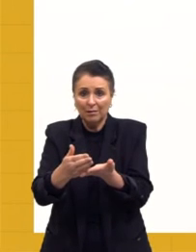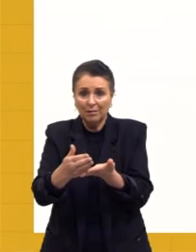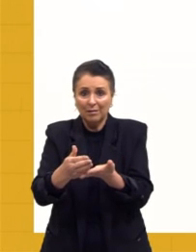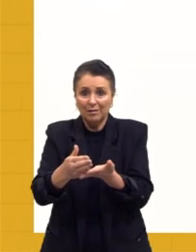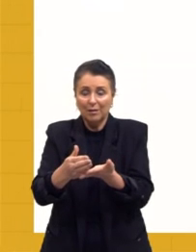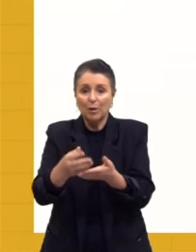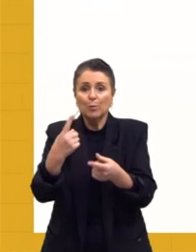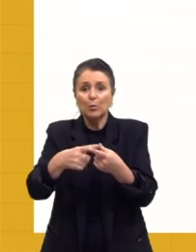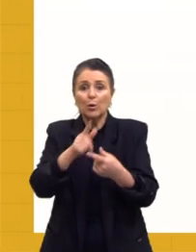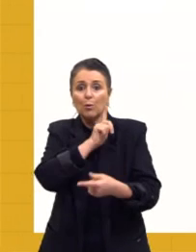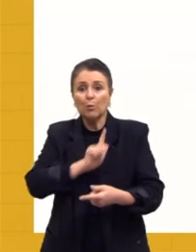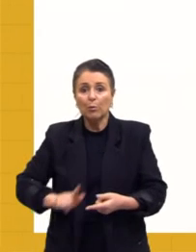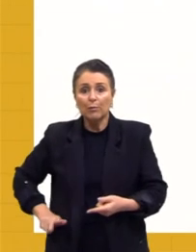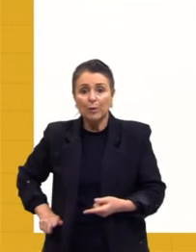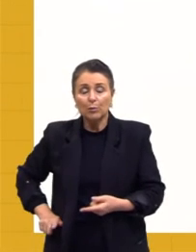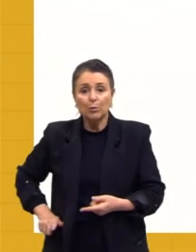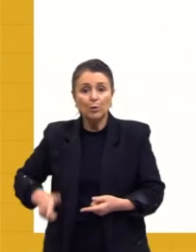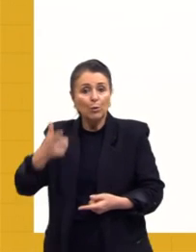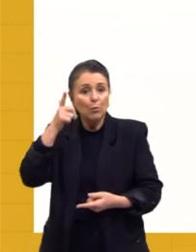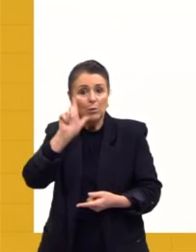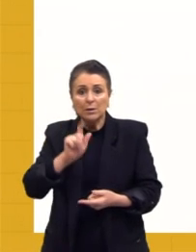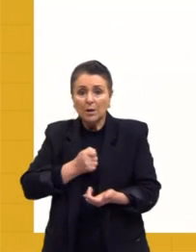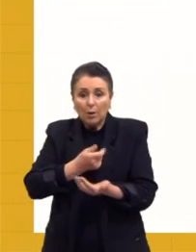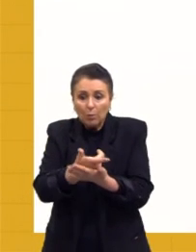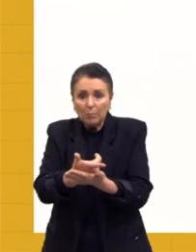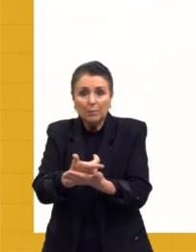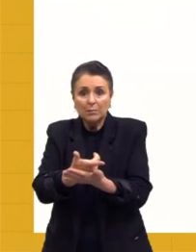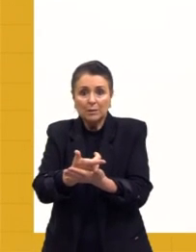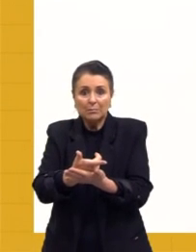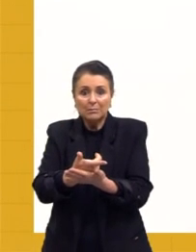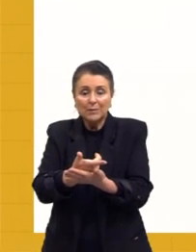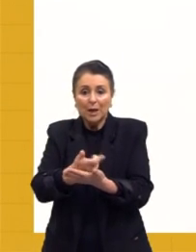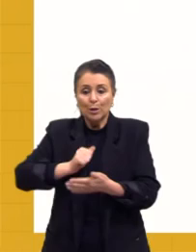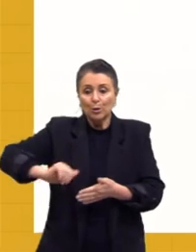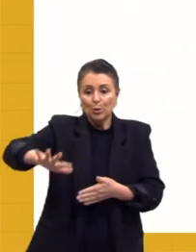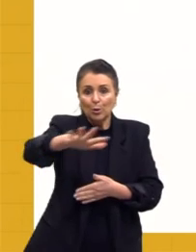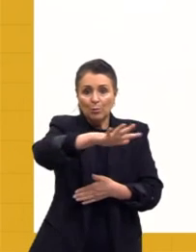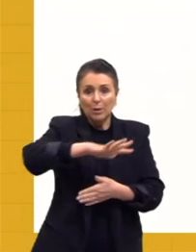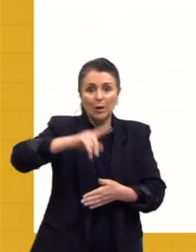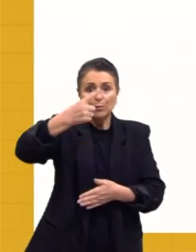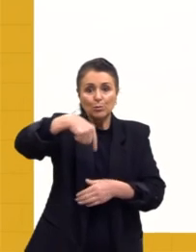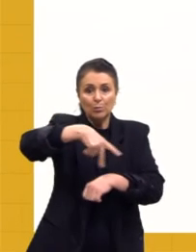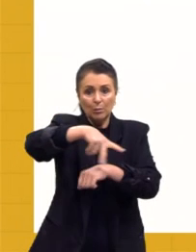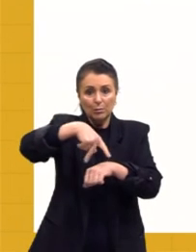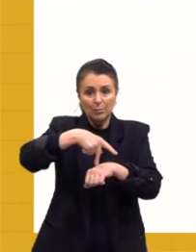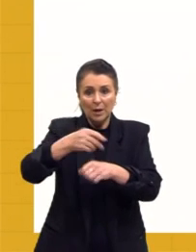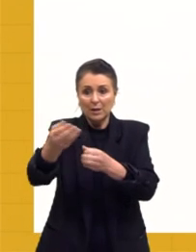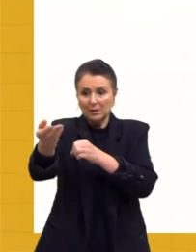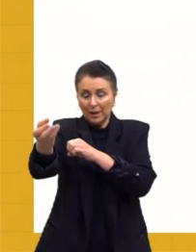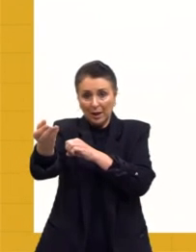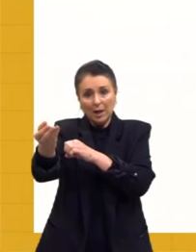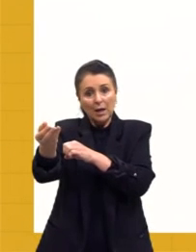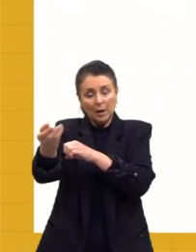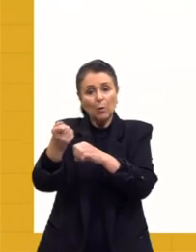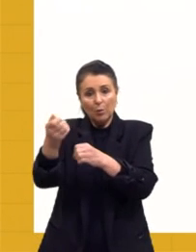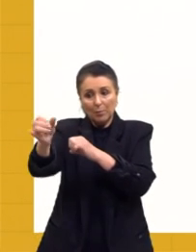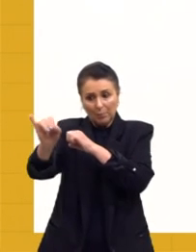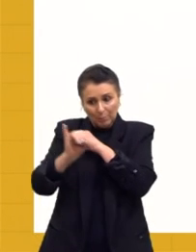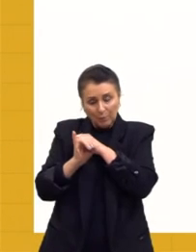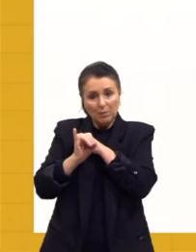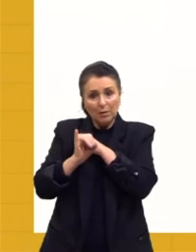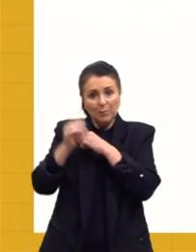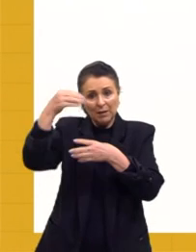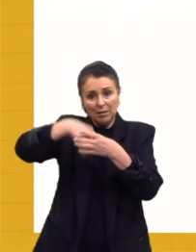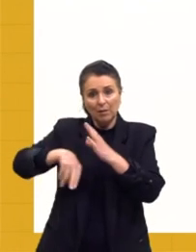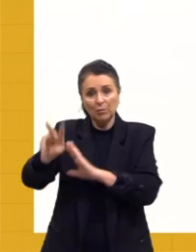o governo não consegui abastecer não conseguia comprar no mercado externo e trazer para dentro do seu mercado sob essa Ótica tá